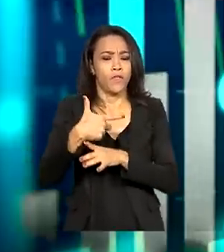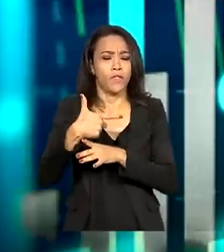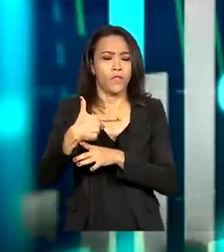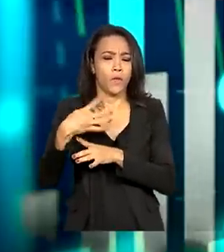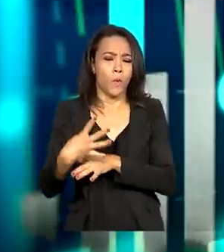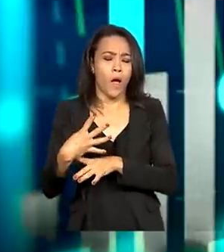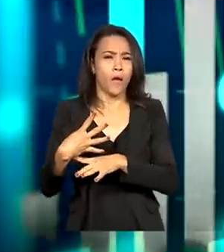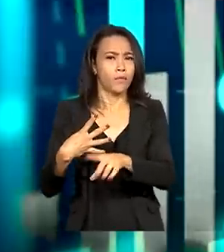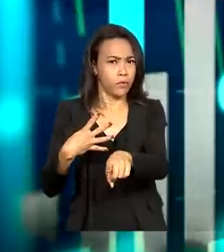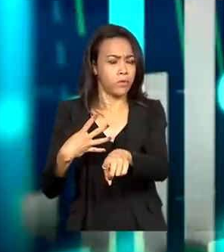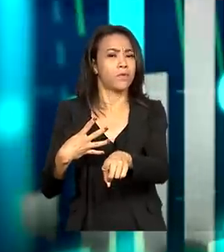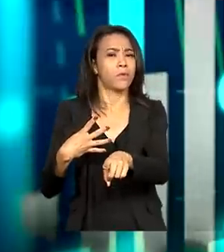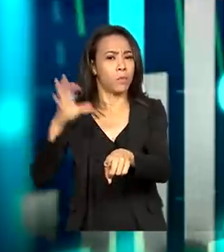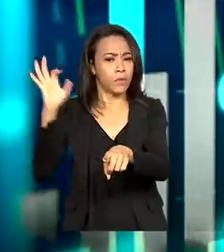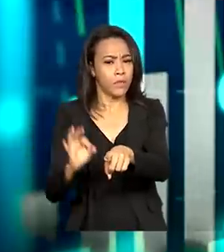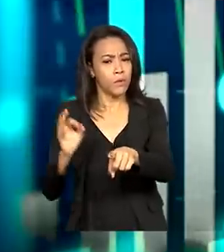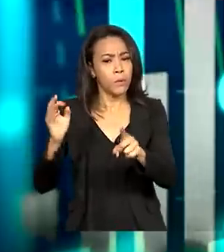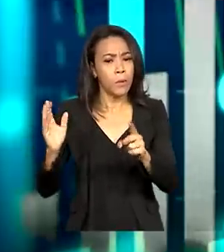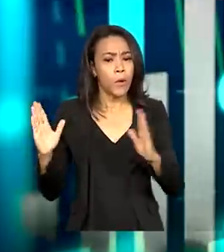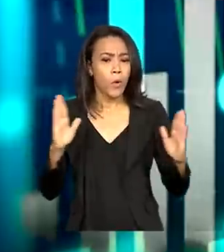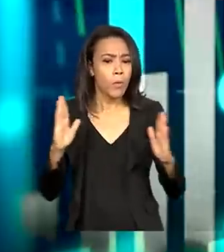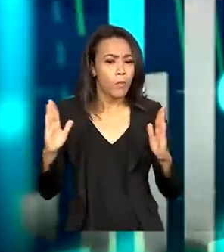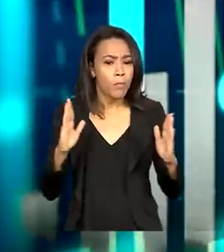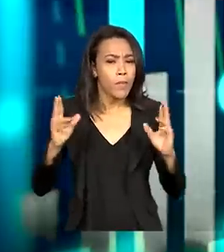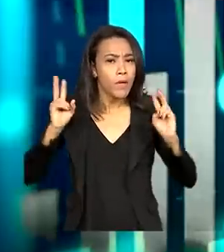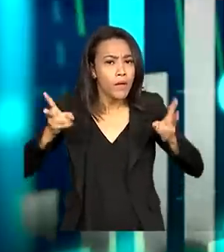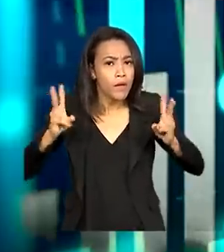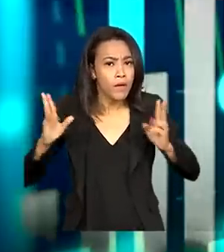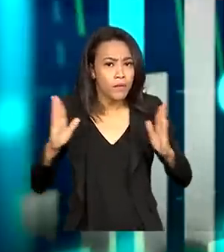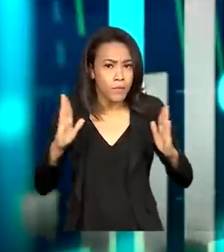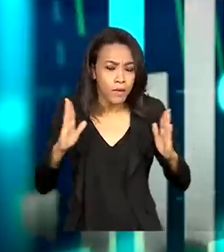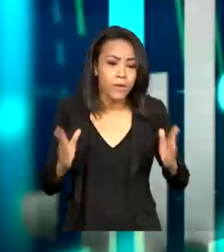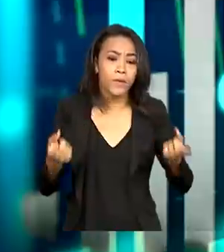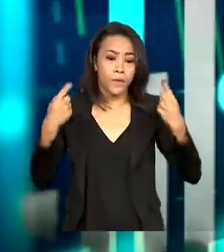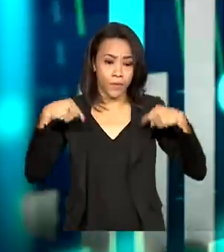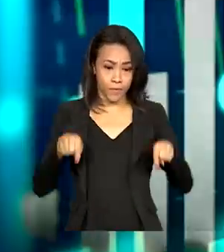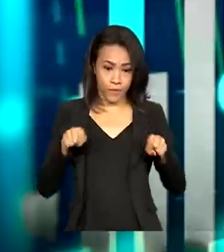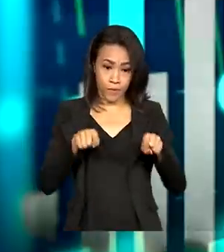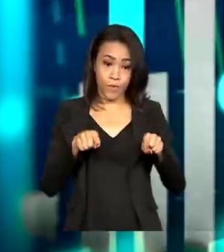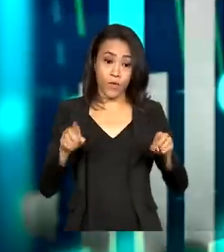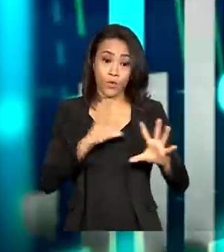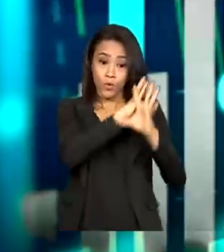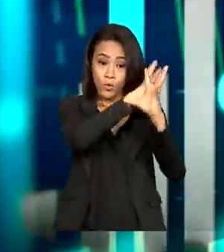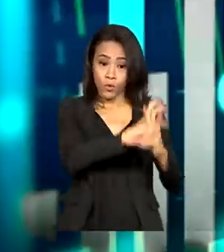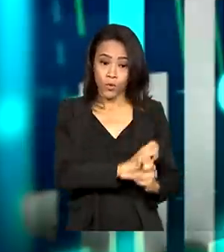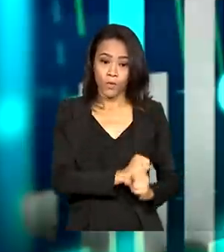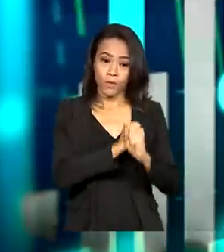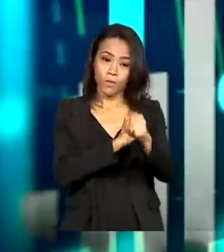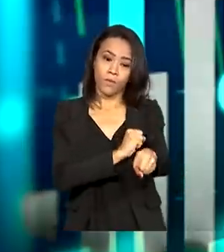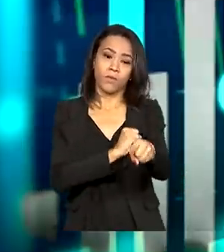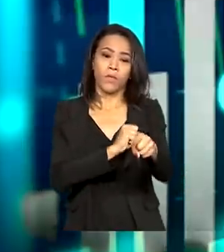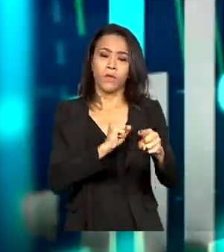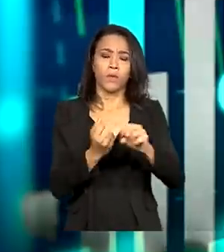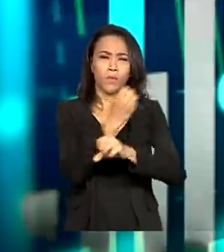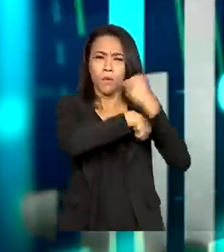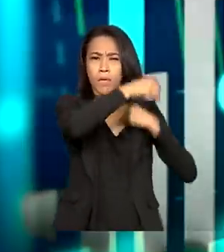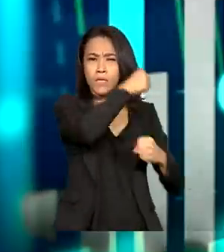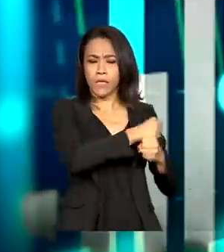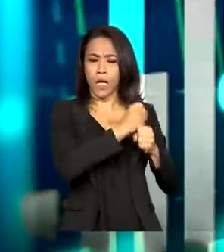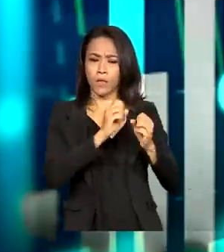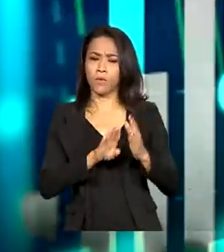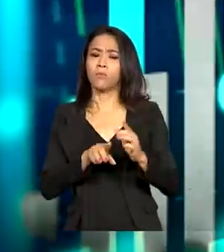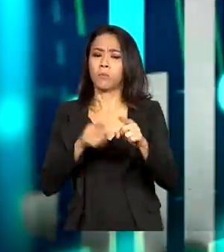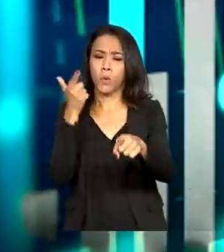em relação ao mesmo período que é 2021 em relação ao saldo comercial nós chegamos a um saldo no ano passado né um